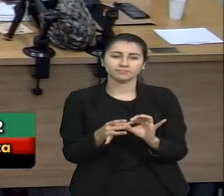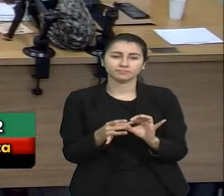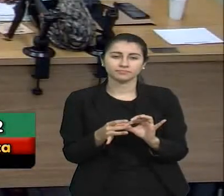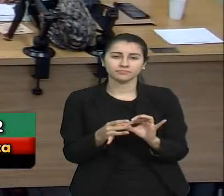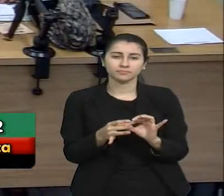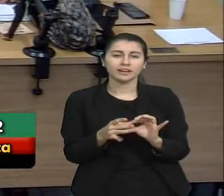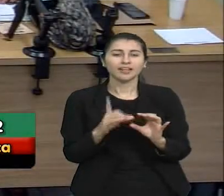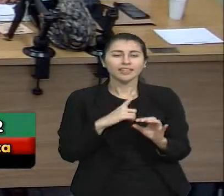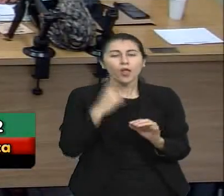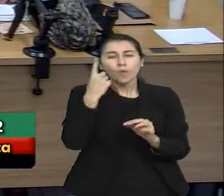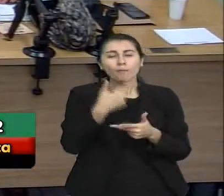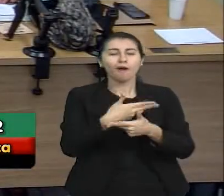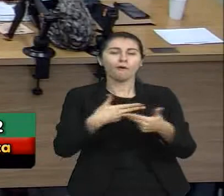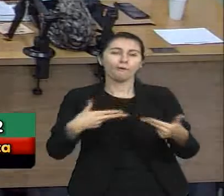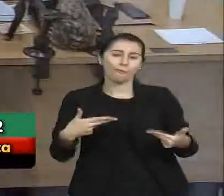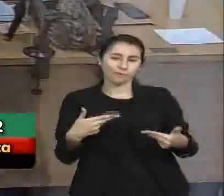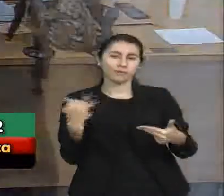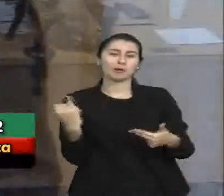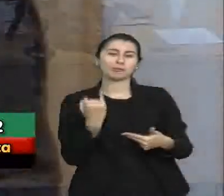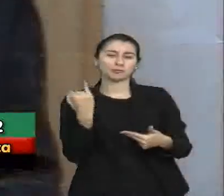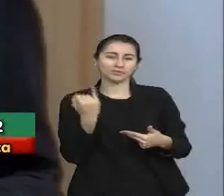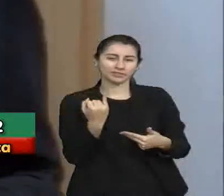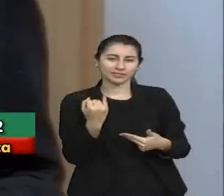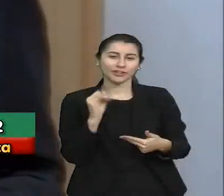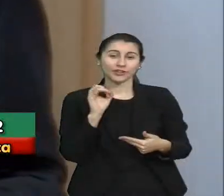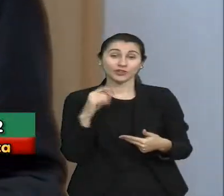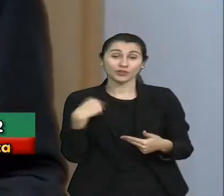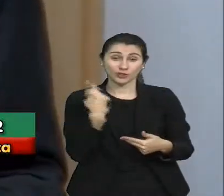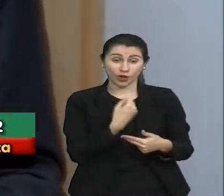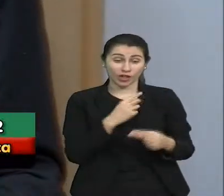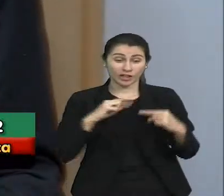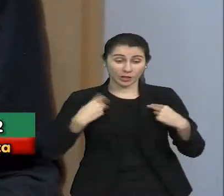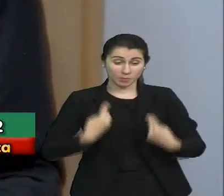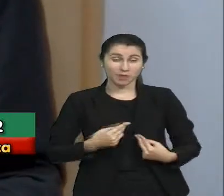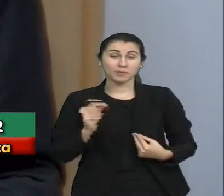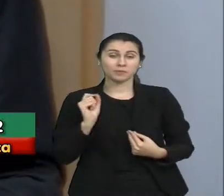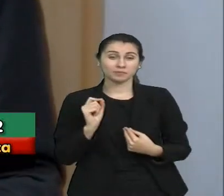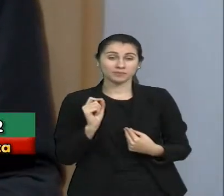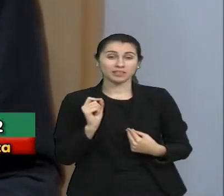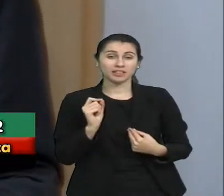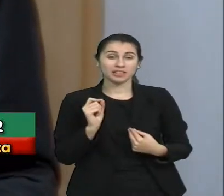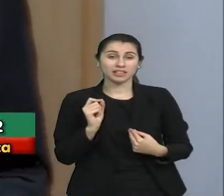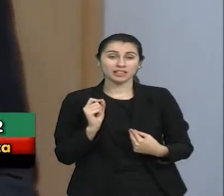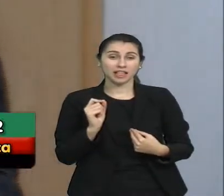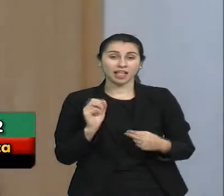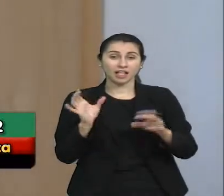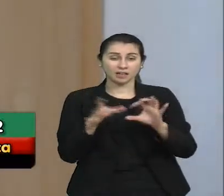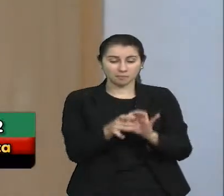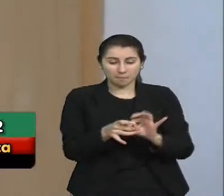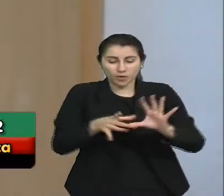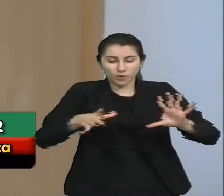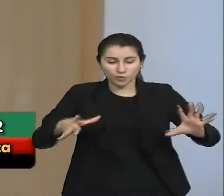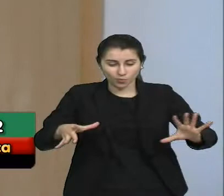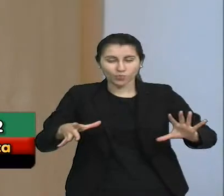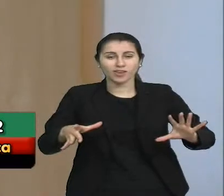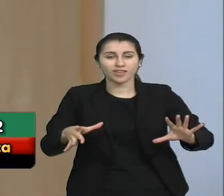seres humanos, ainda somos bons em fazer, que é desunir,